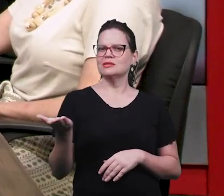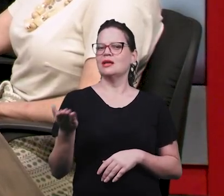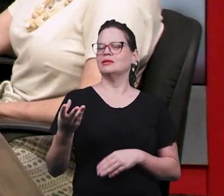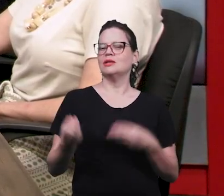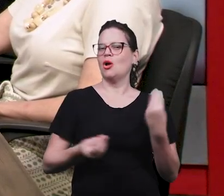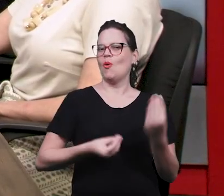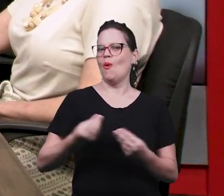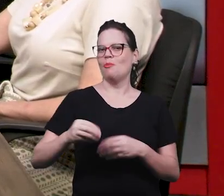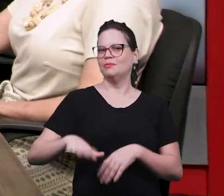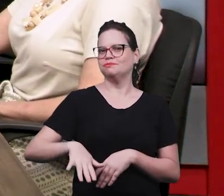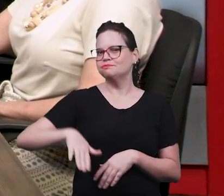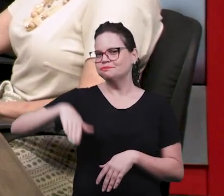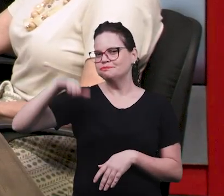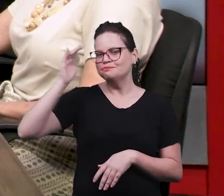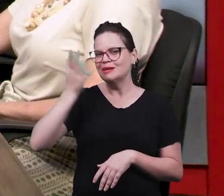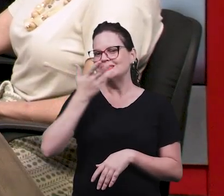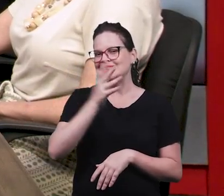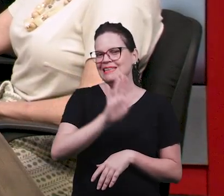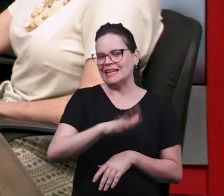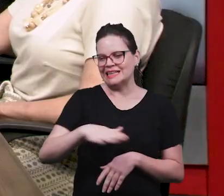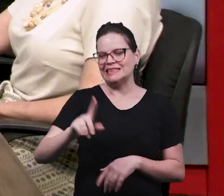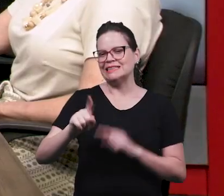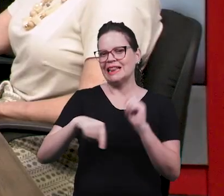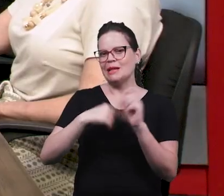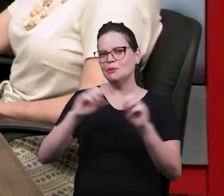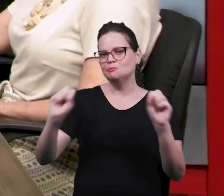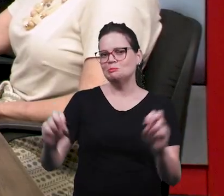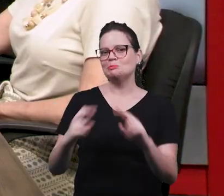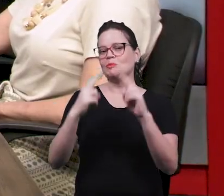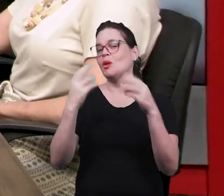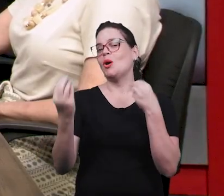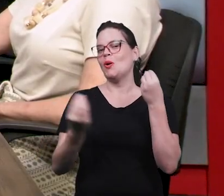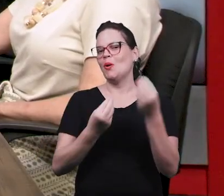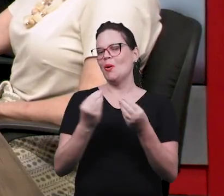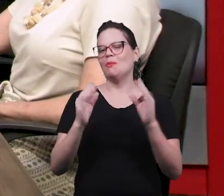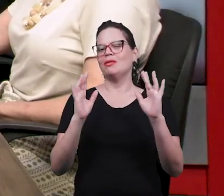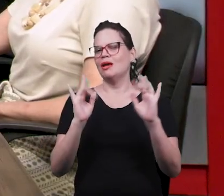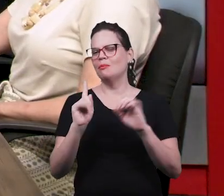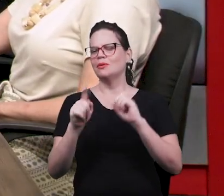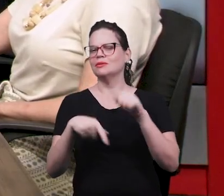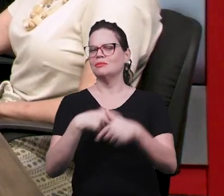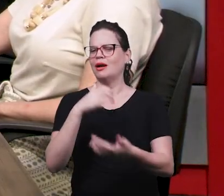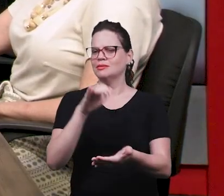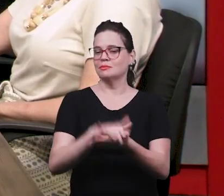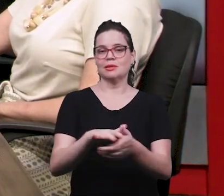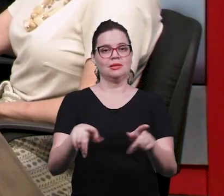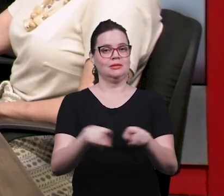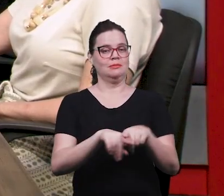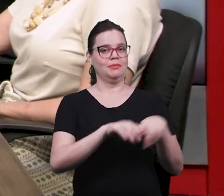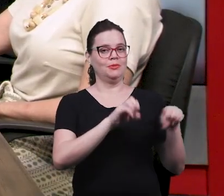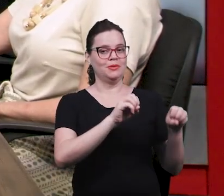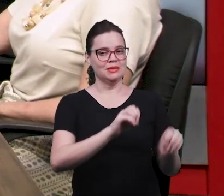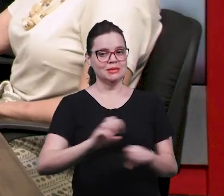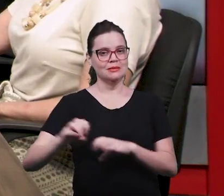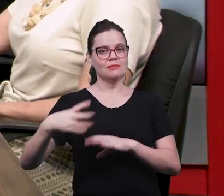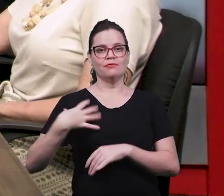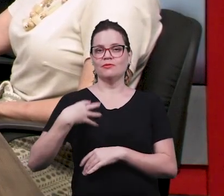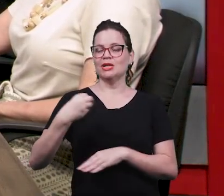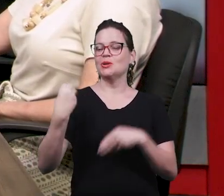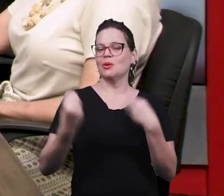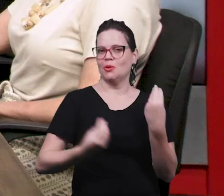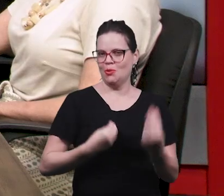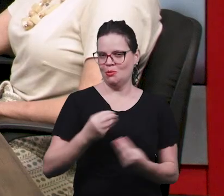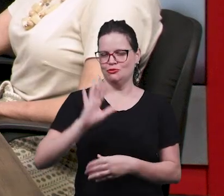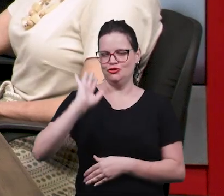como vocês cresceram na presença do Senhor, como se conheceram, também um pouco da criação dos filhos. E esse é